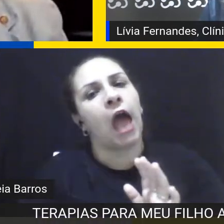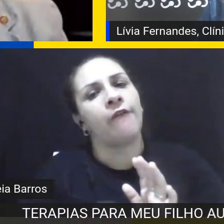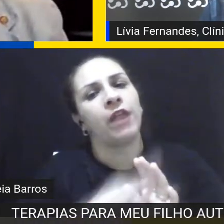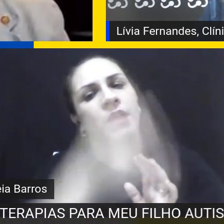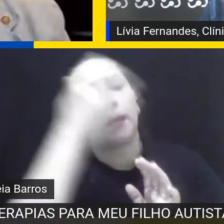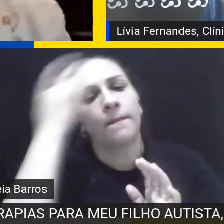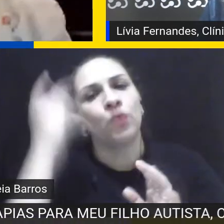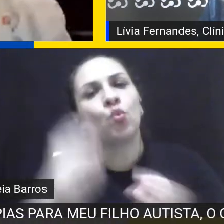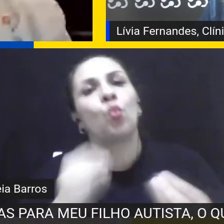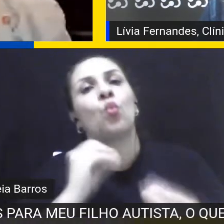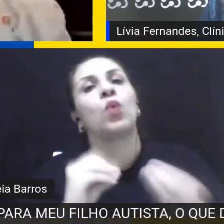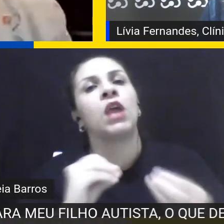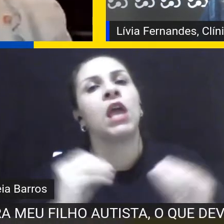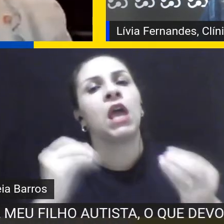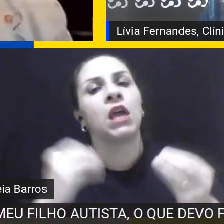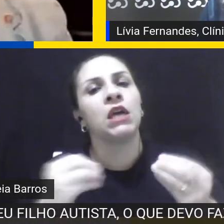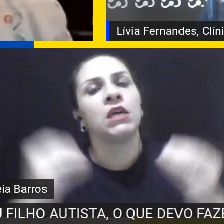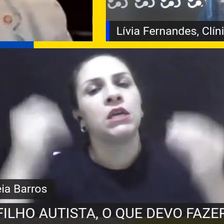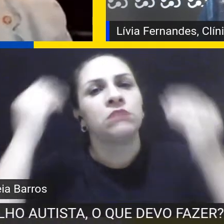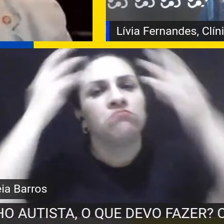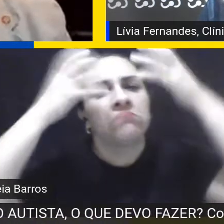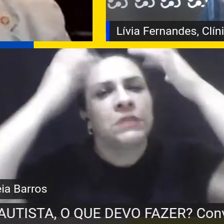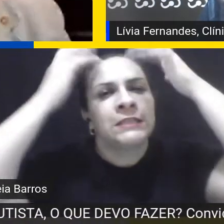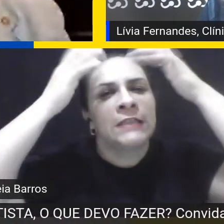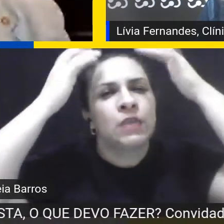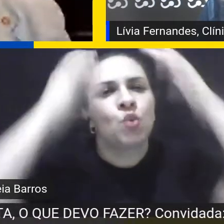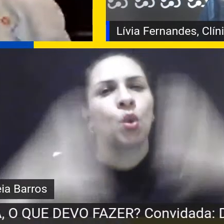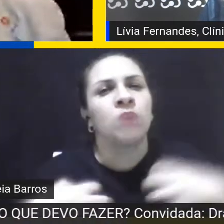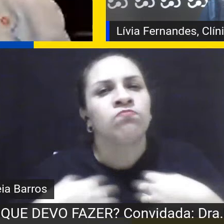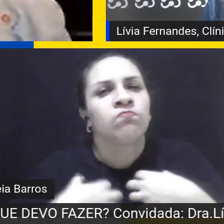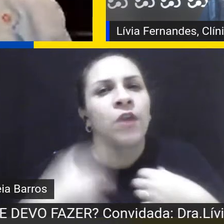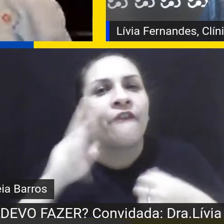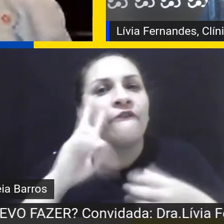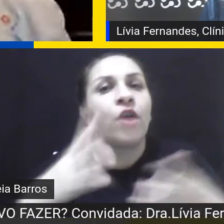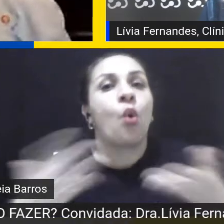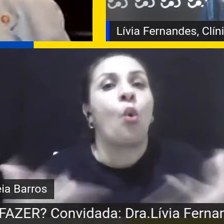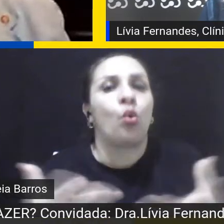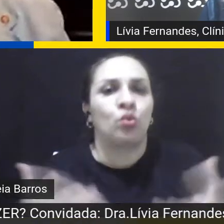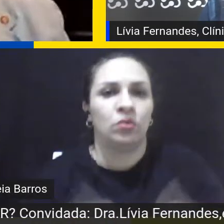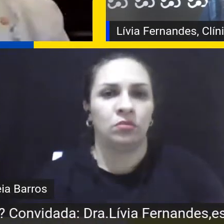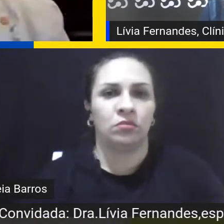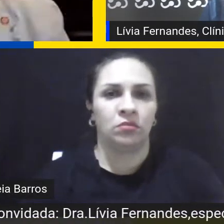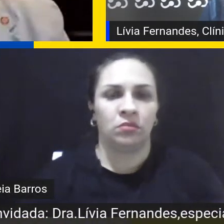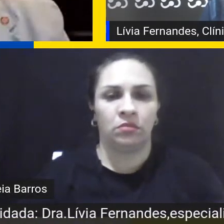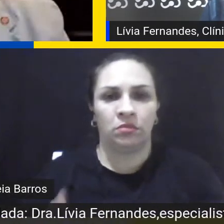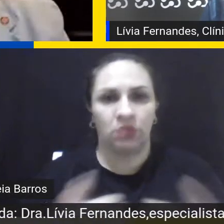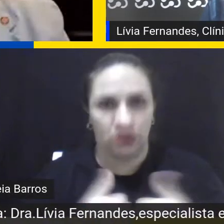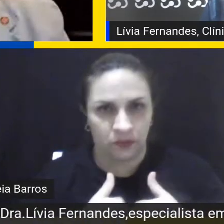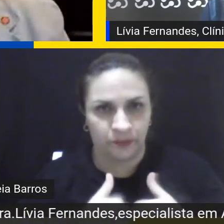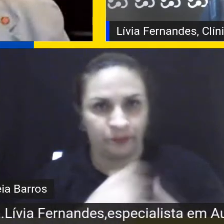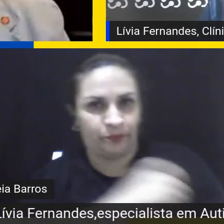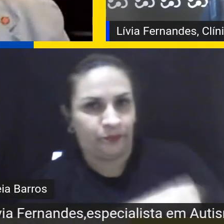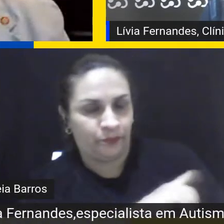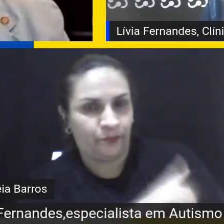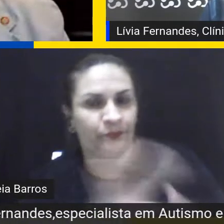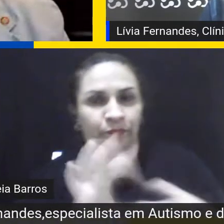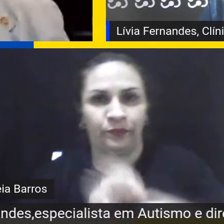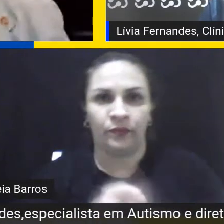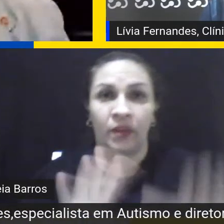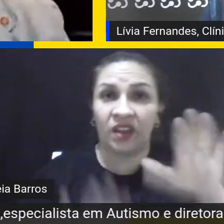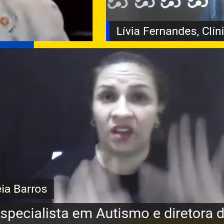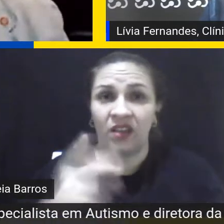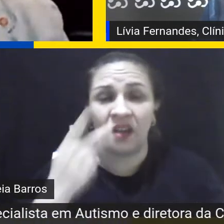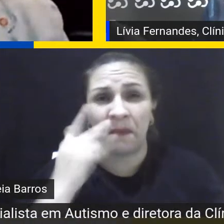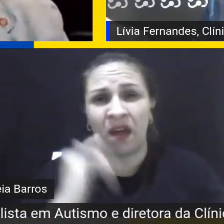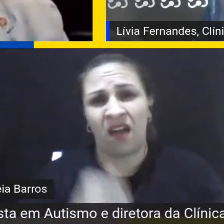dessa criança. O que a gente vê muito hoje, doutor Edilson? As crianças que entram aqui na interação. Às vezes o pai,